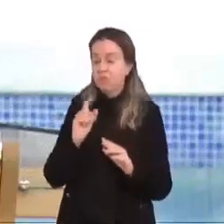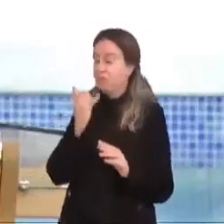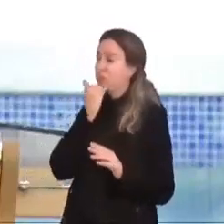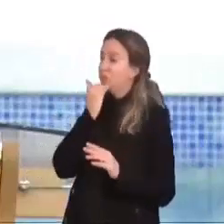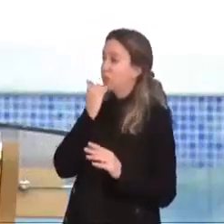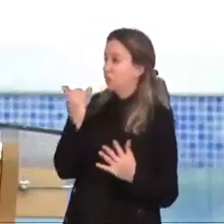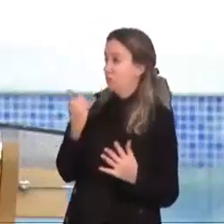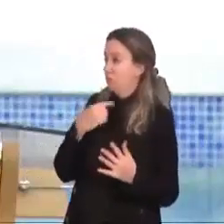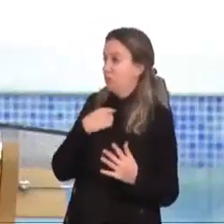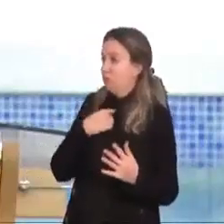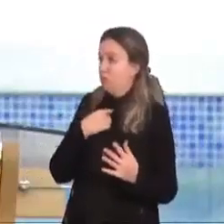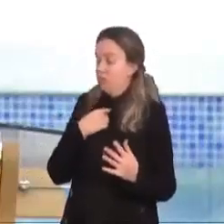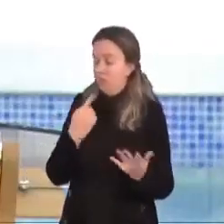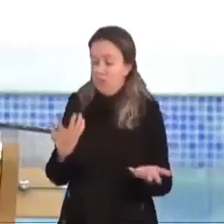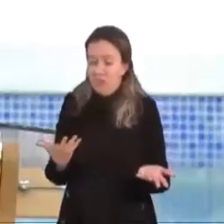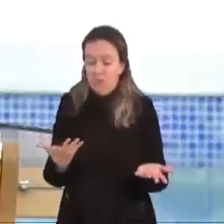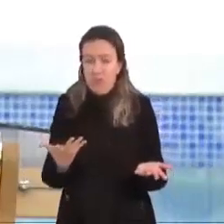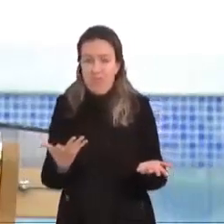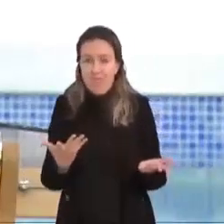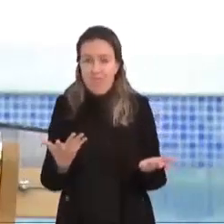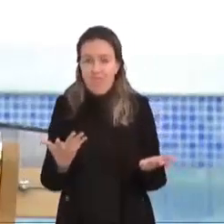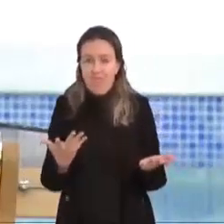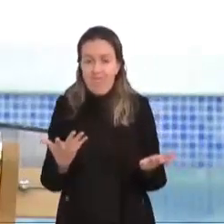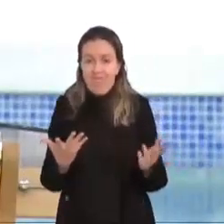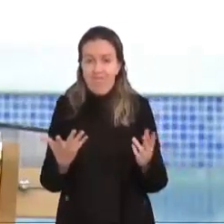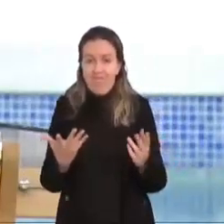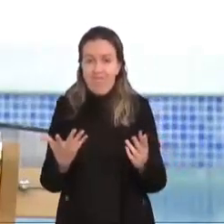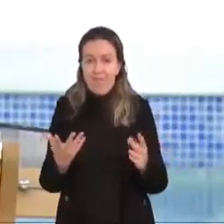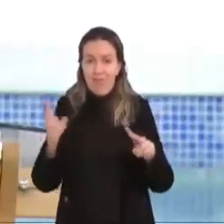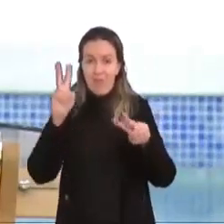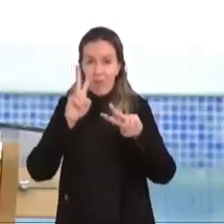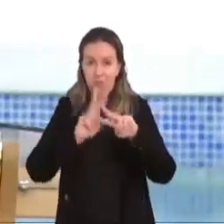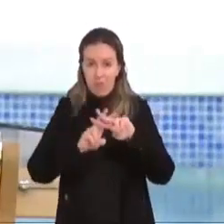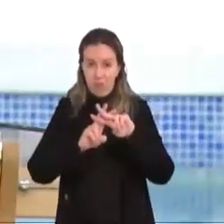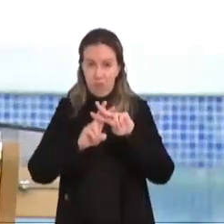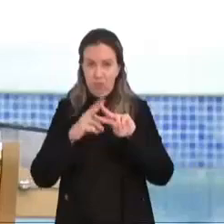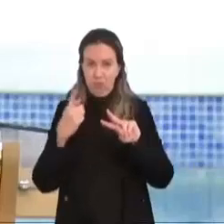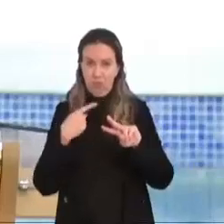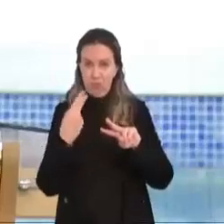Então quer dizer que o rei conseguiu te trancar.